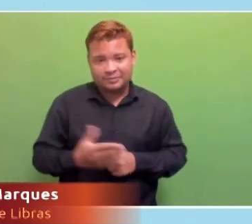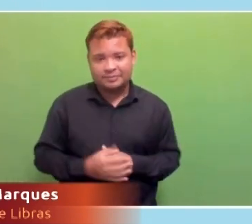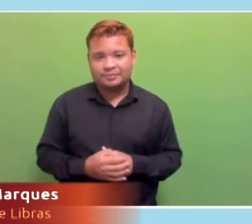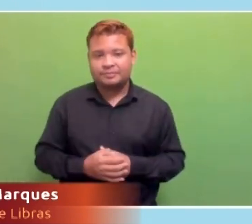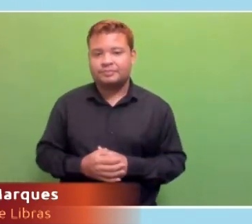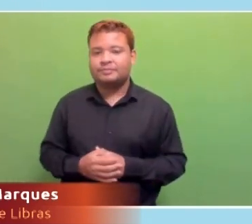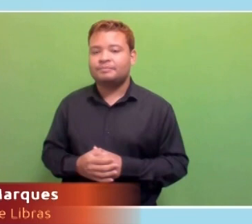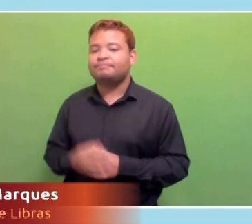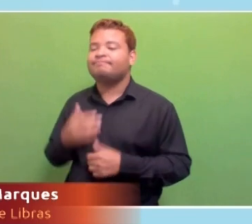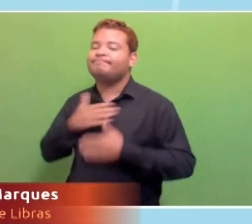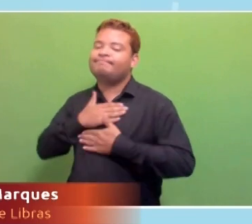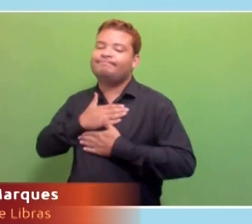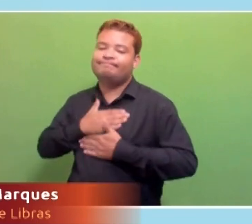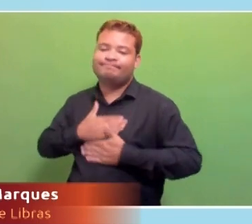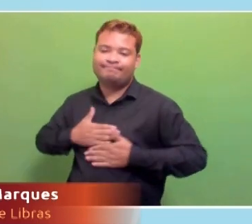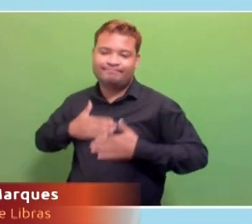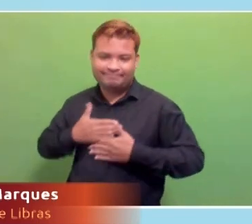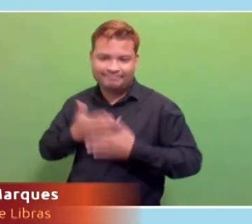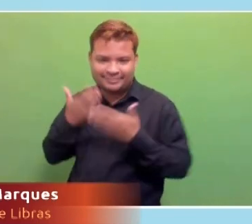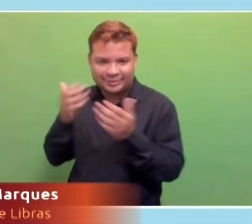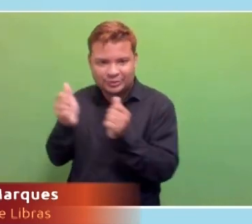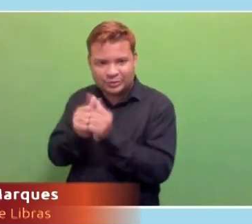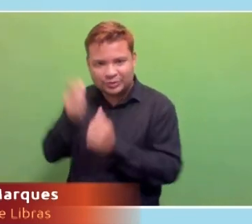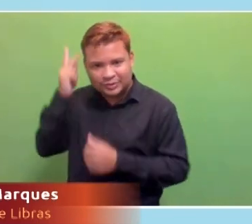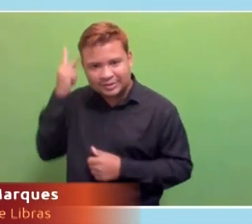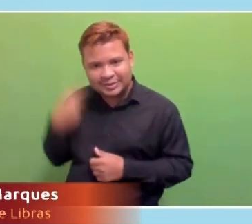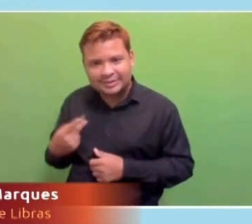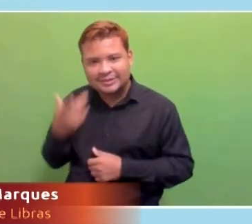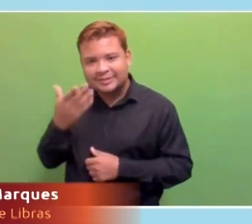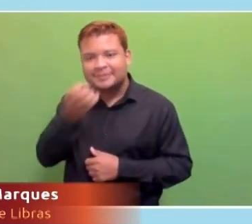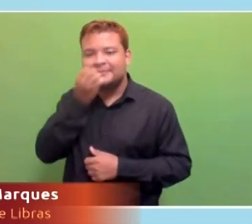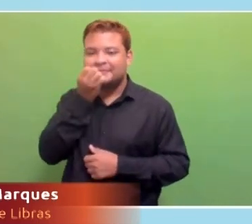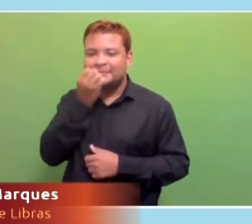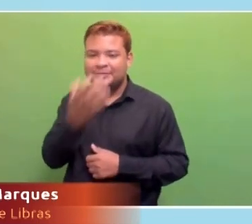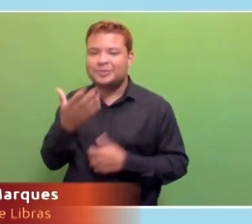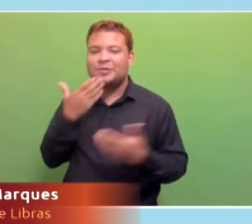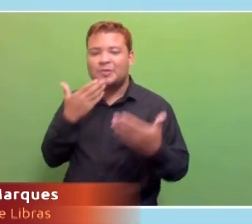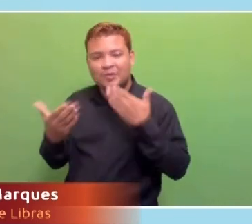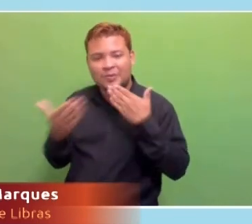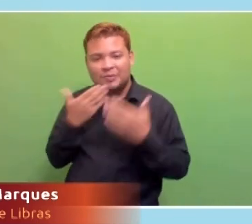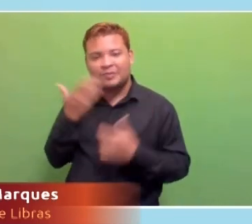uma enorme satisfação, Camila. É um prazer poder conversar também com um